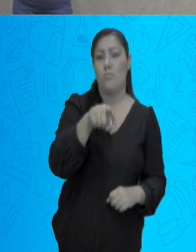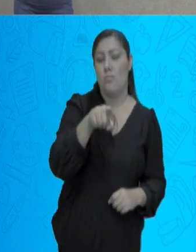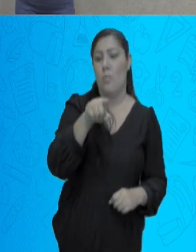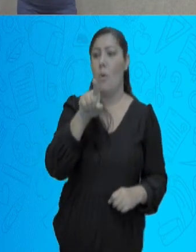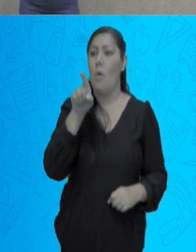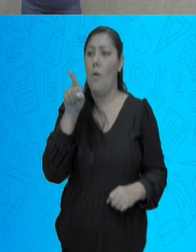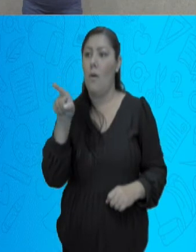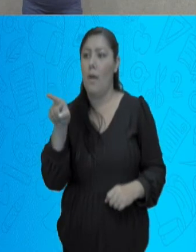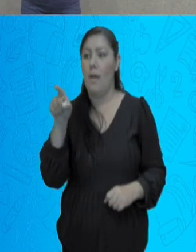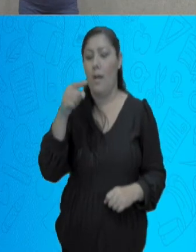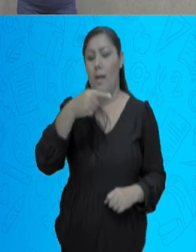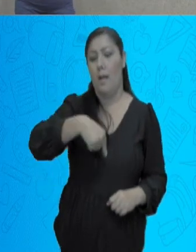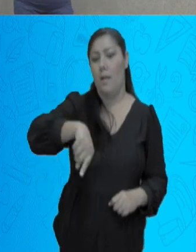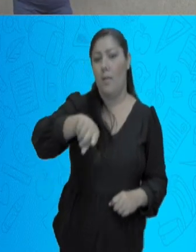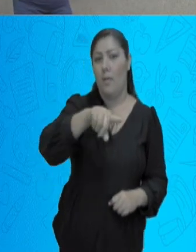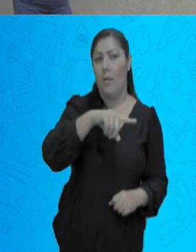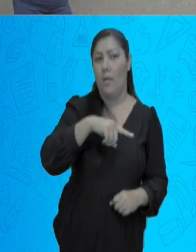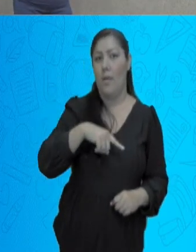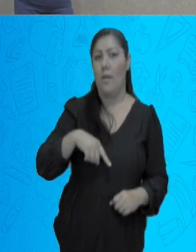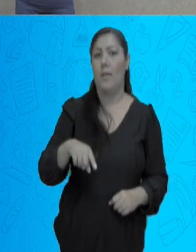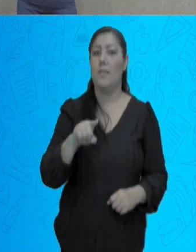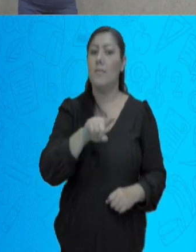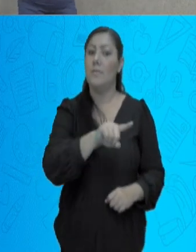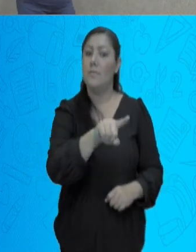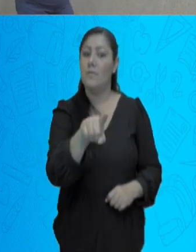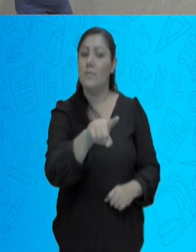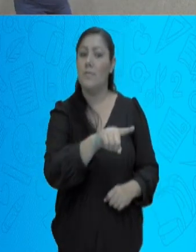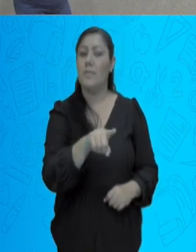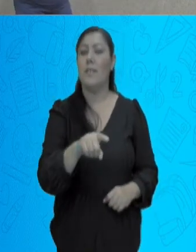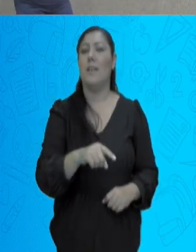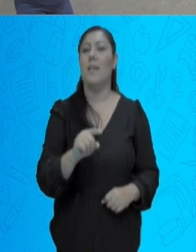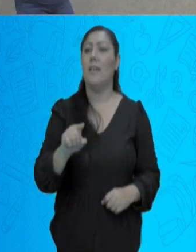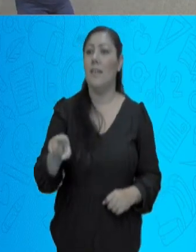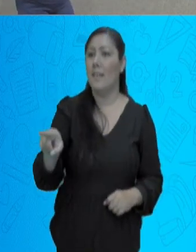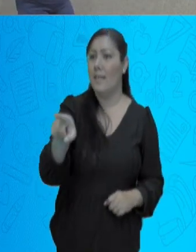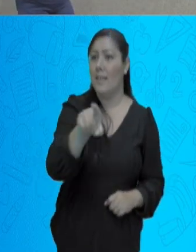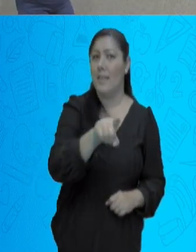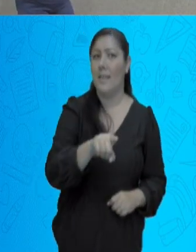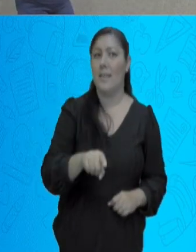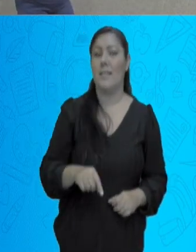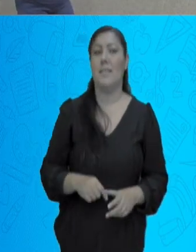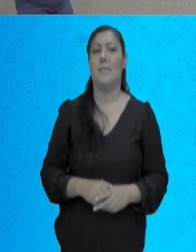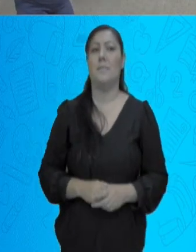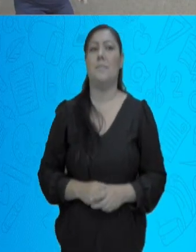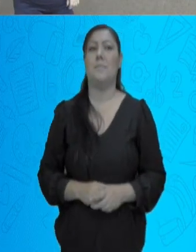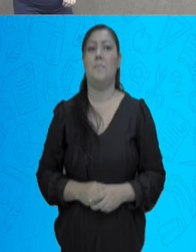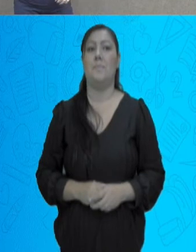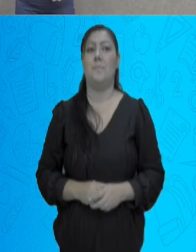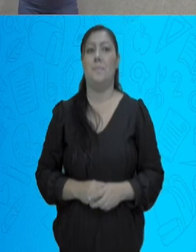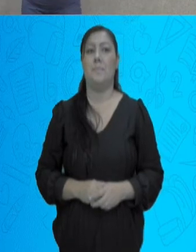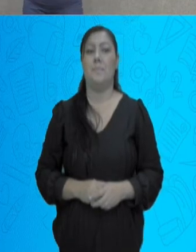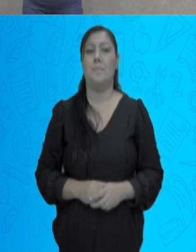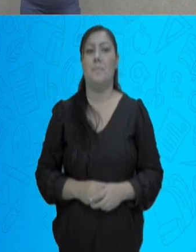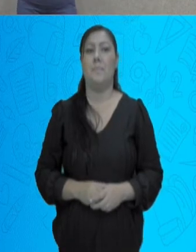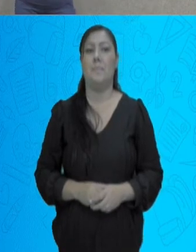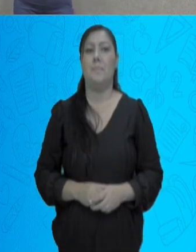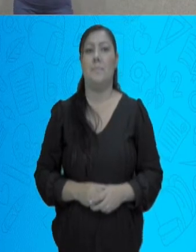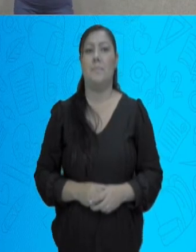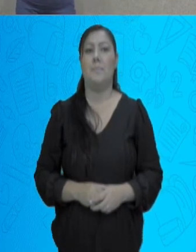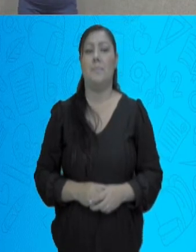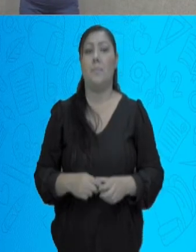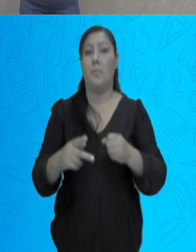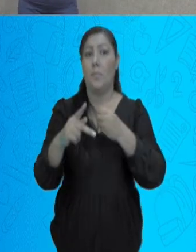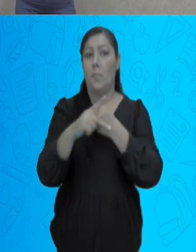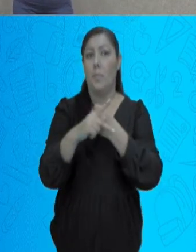nós, vós e eles. Nós observamos na tabela, né? Eles estão aqui, ó, eu, tu, muito bem. Esses